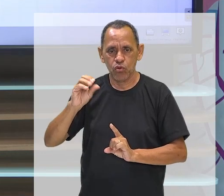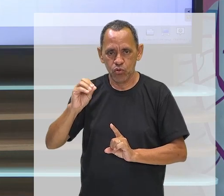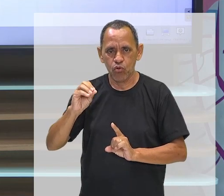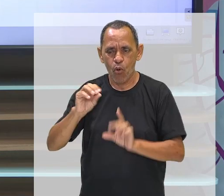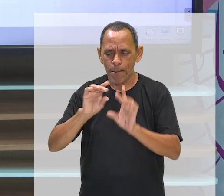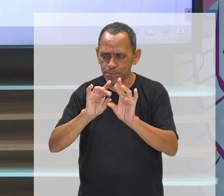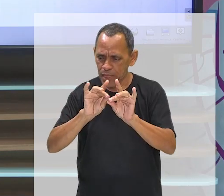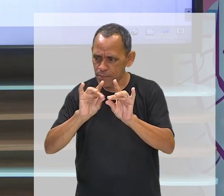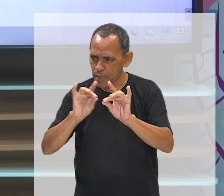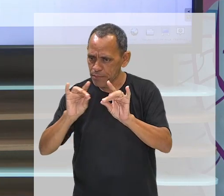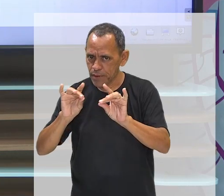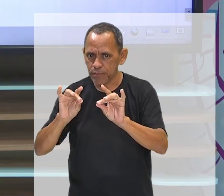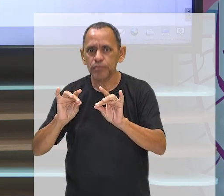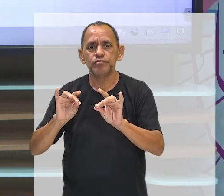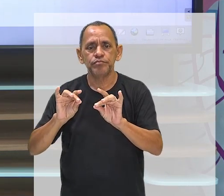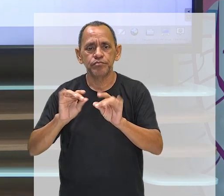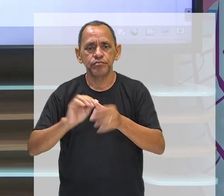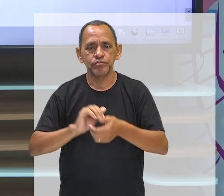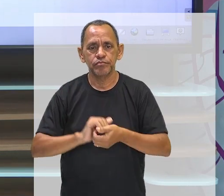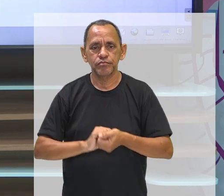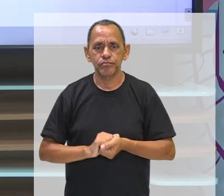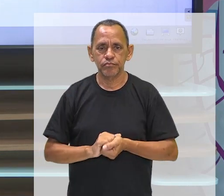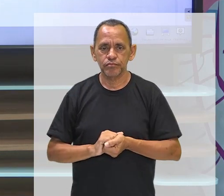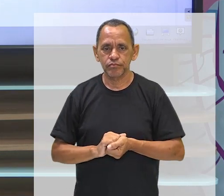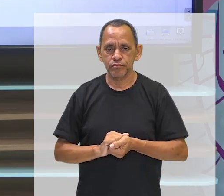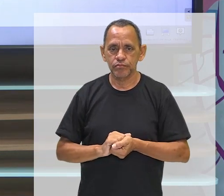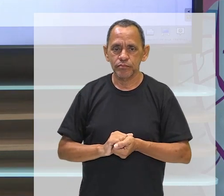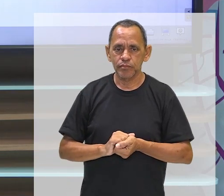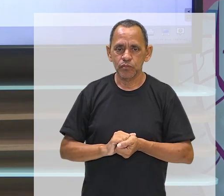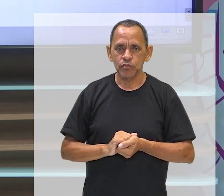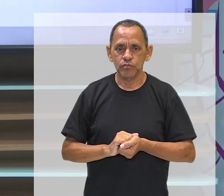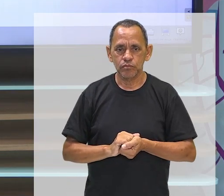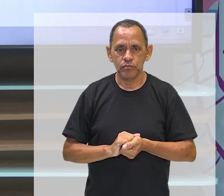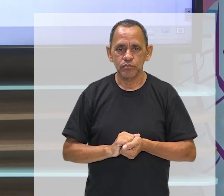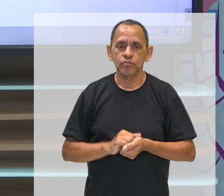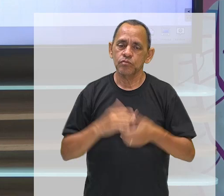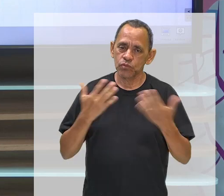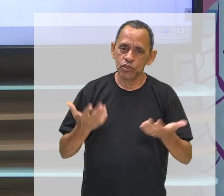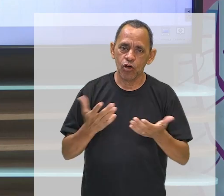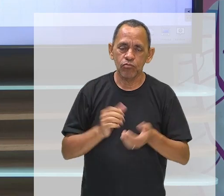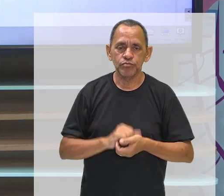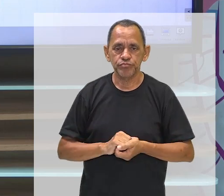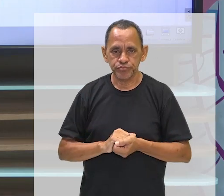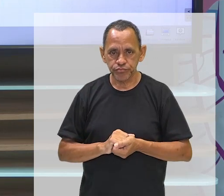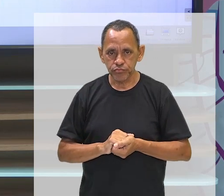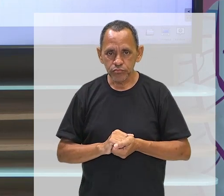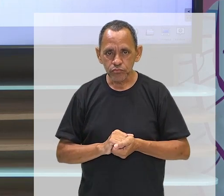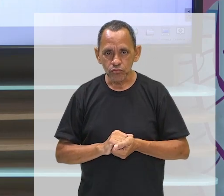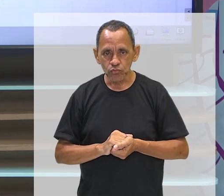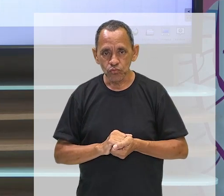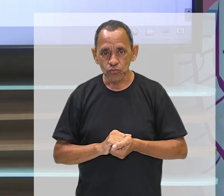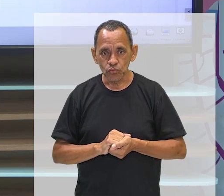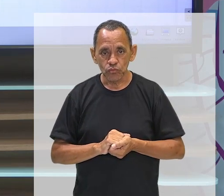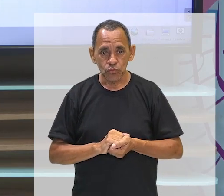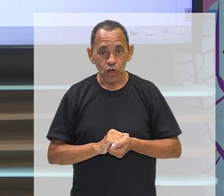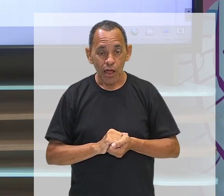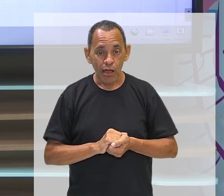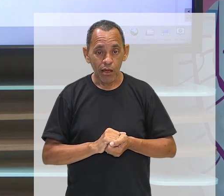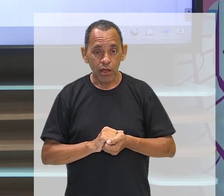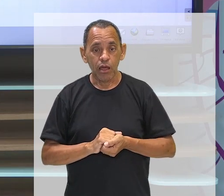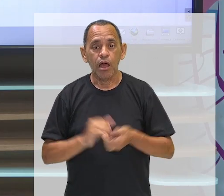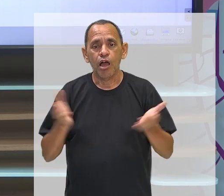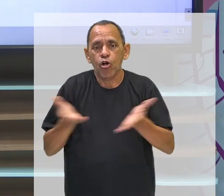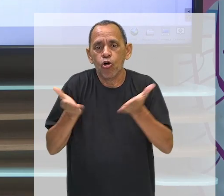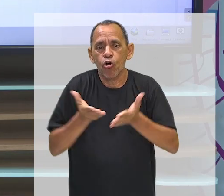funcionar também como uma espécie ali de nutriente para esse espermatozoide. Então, como a gente falou aí sobre as glândulas seminais, a gente vai